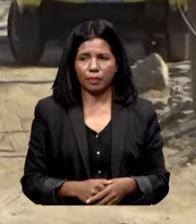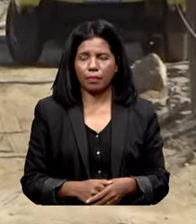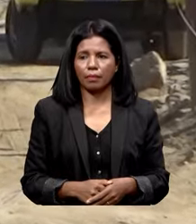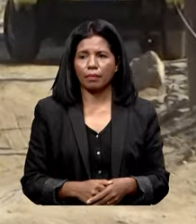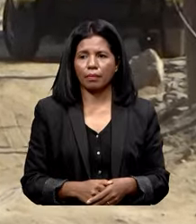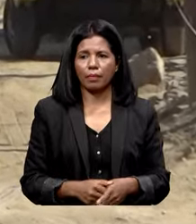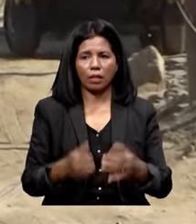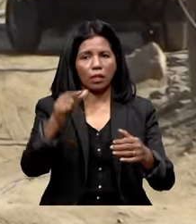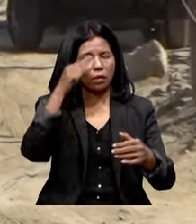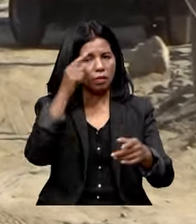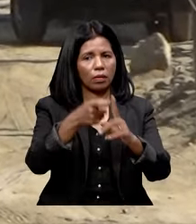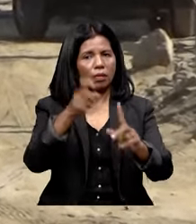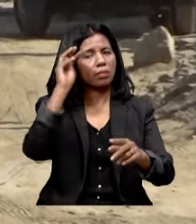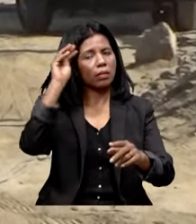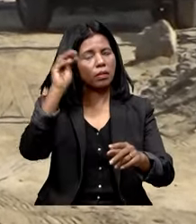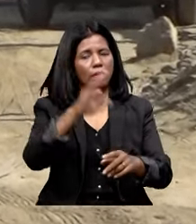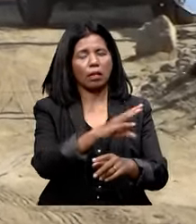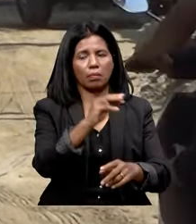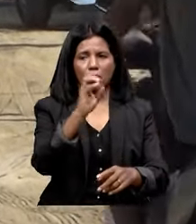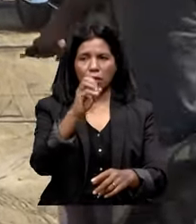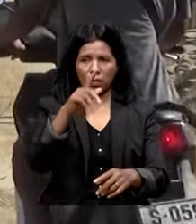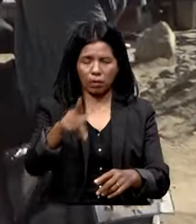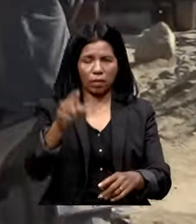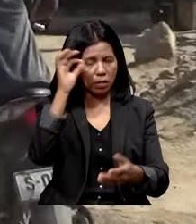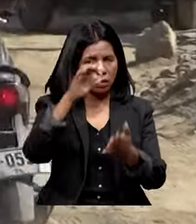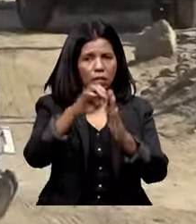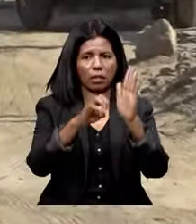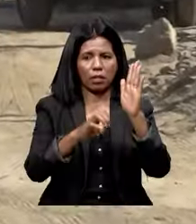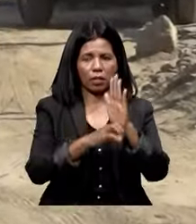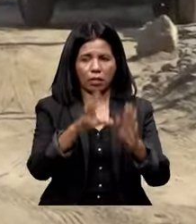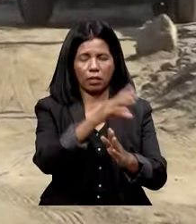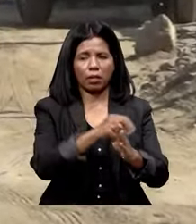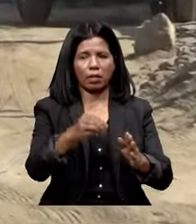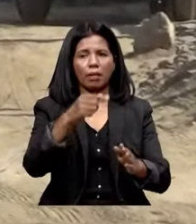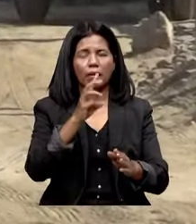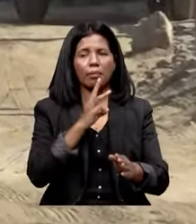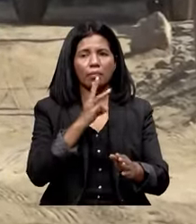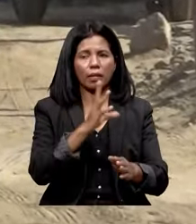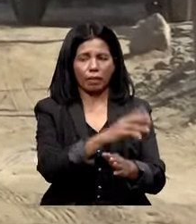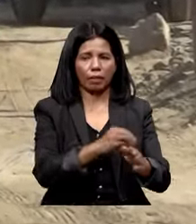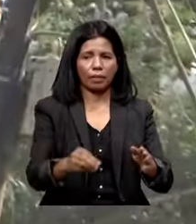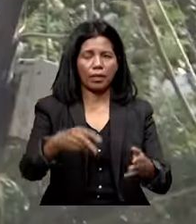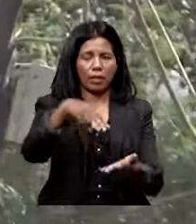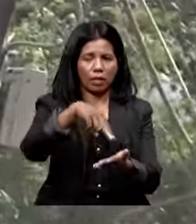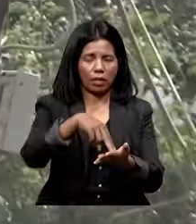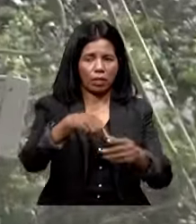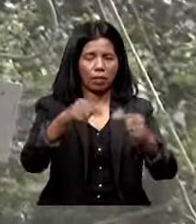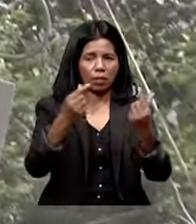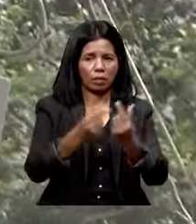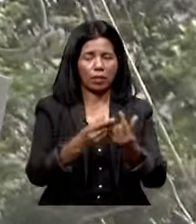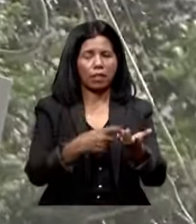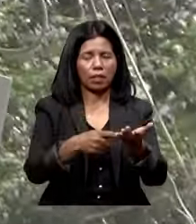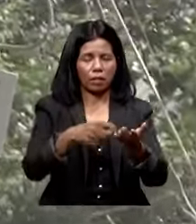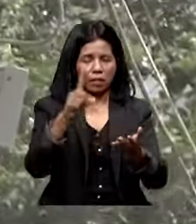De Daune, Governo Liu e Ministérios de Obras Públicas, o Secretário de Estado de Eletricidade, Água e Saneamento, estabeleceu uma equipa técnica ida,